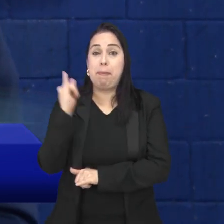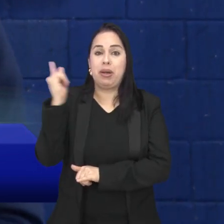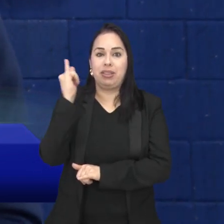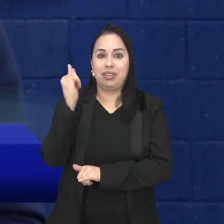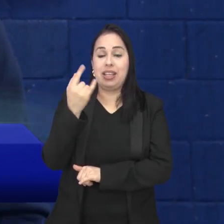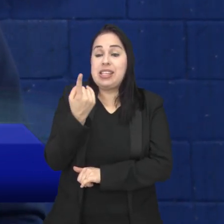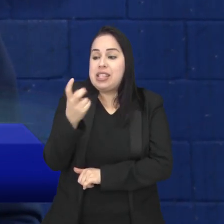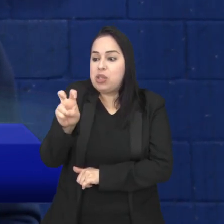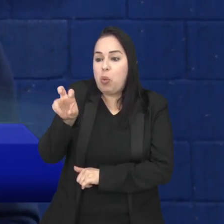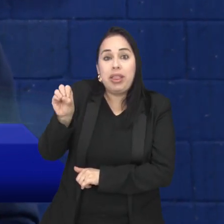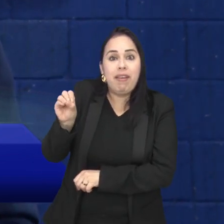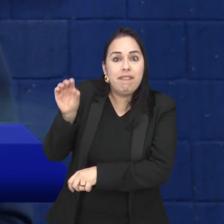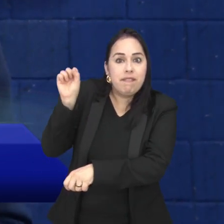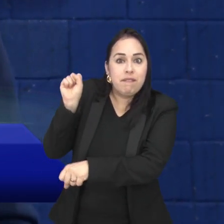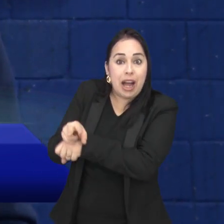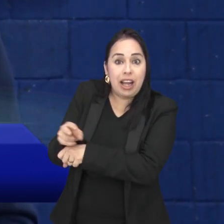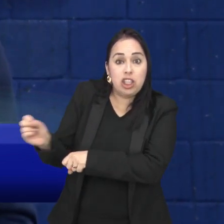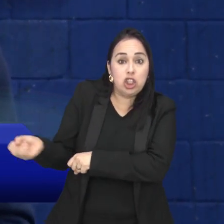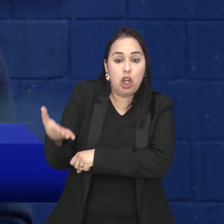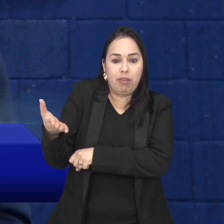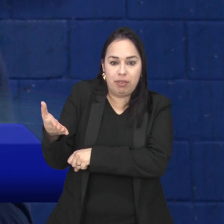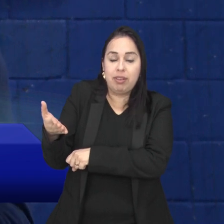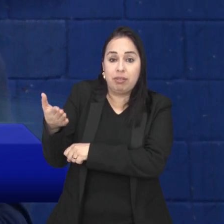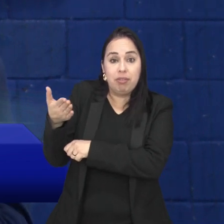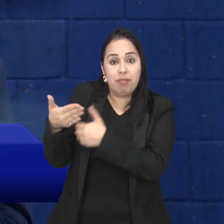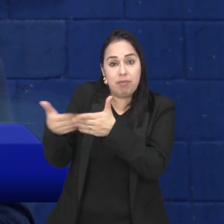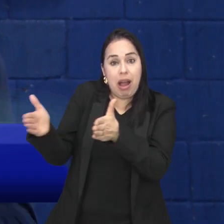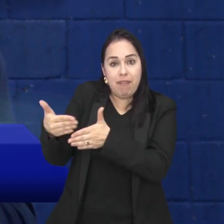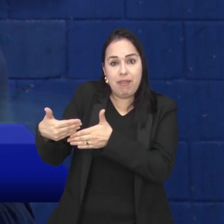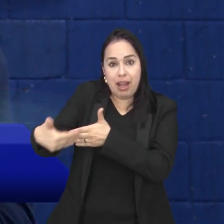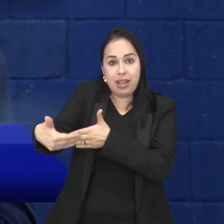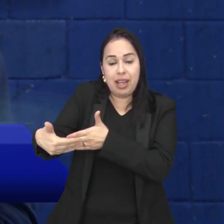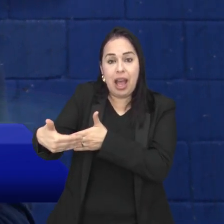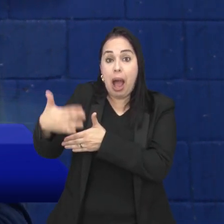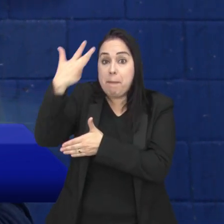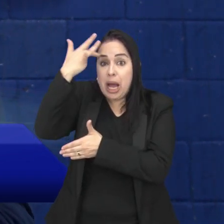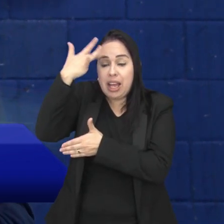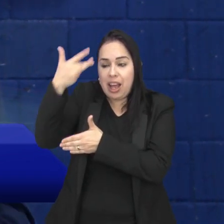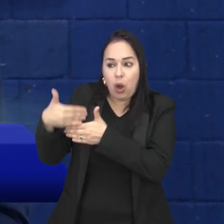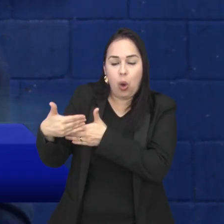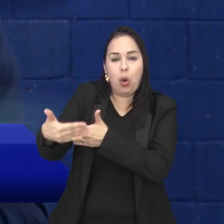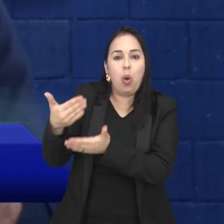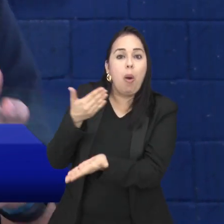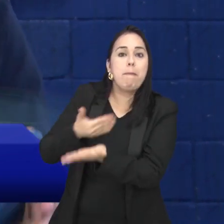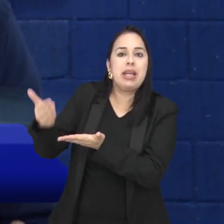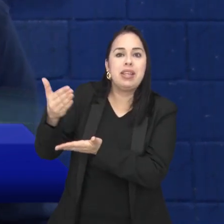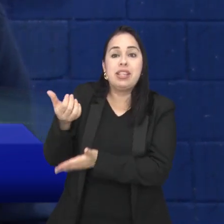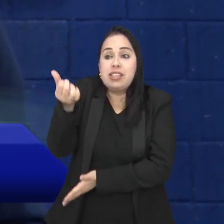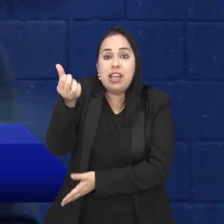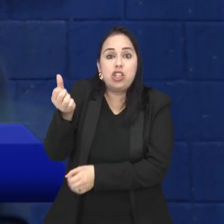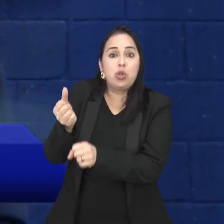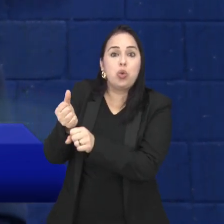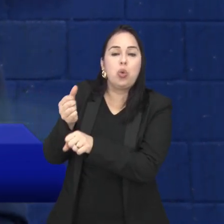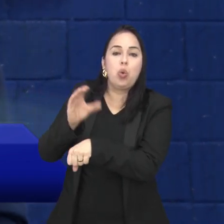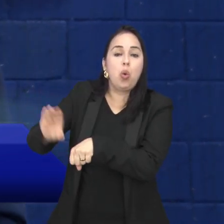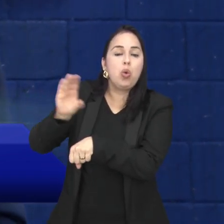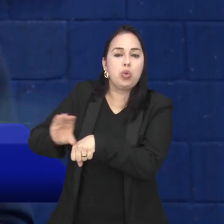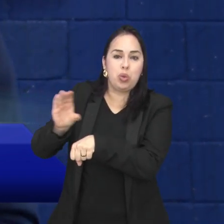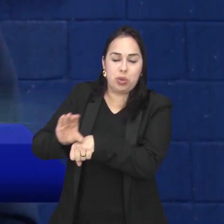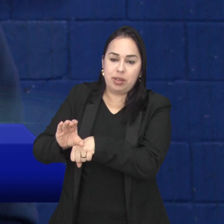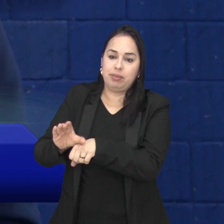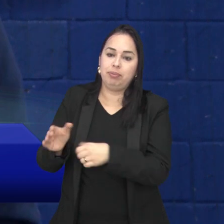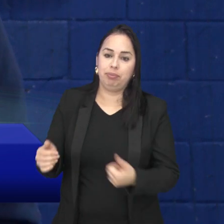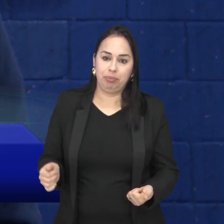outras 150 vagas vão abrir também a partir de amanhã aí para outros 6 cursos profissionalizantes,